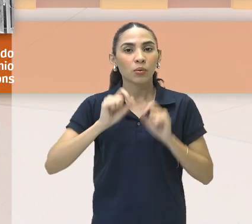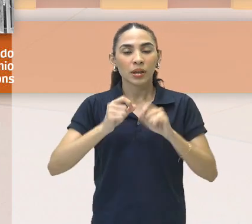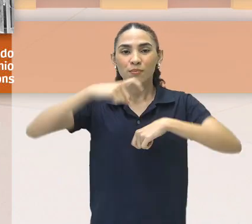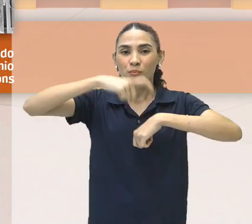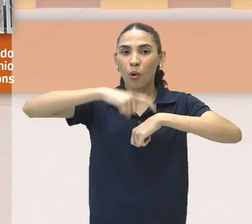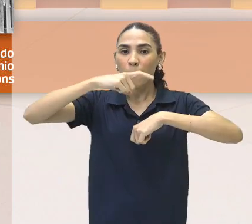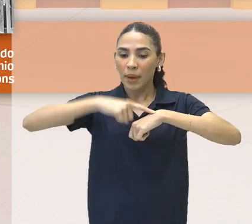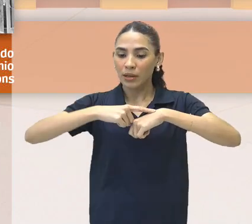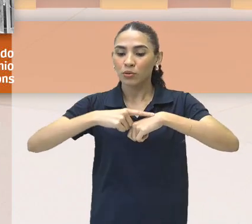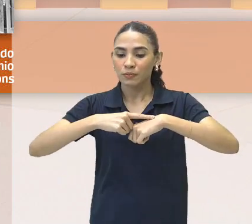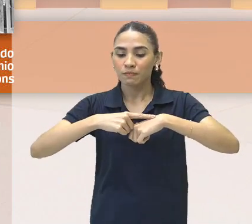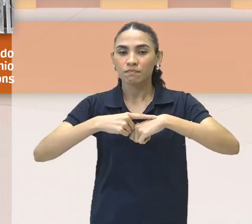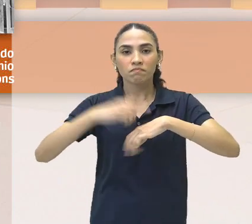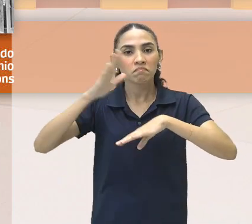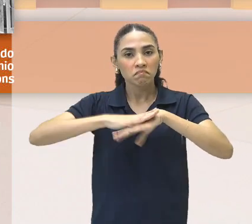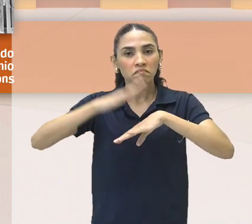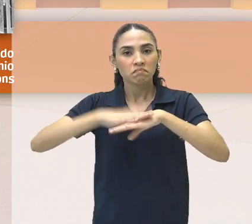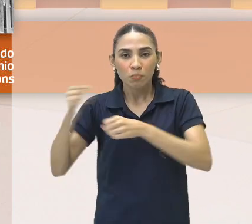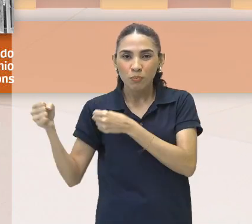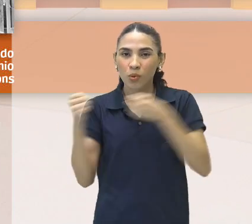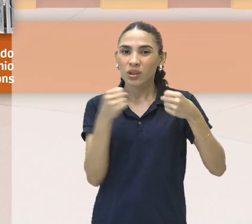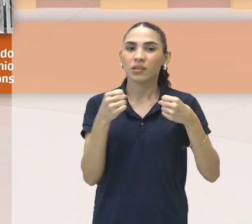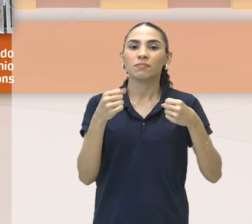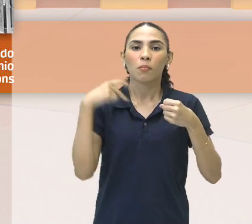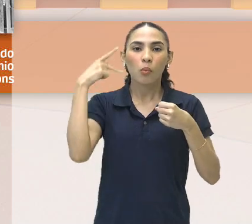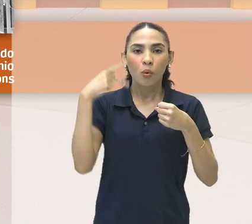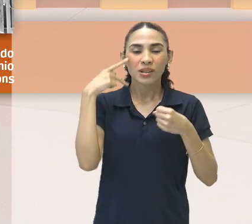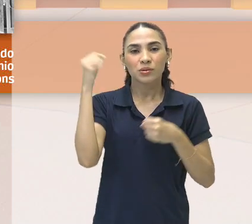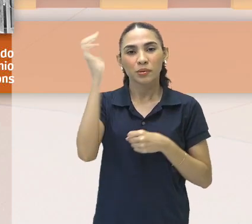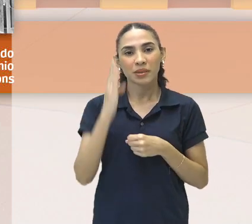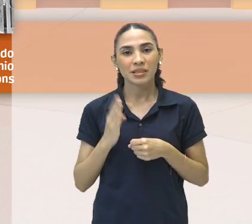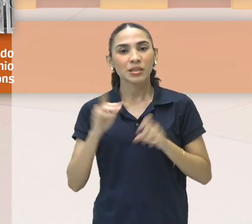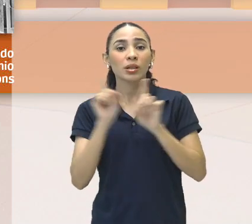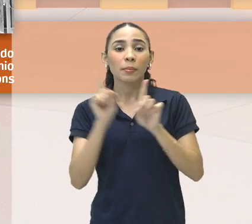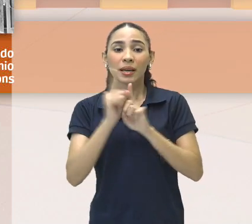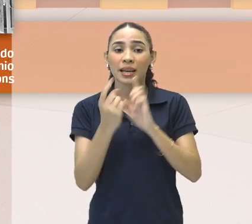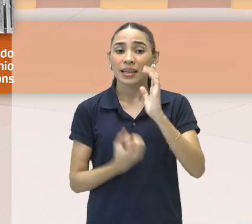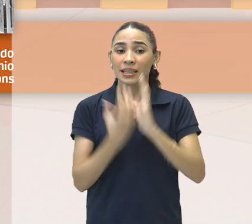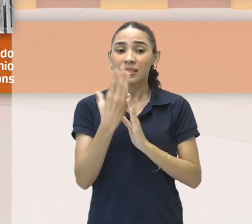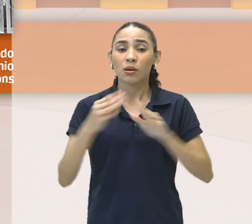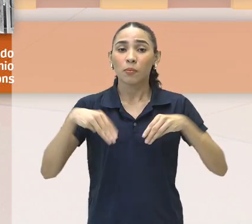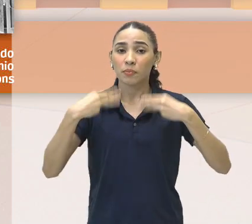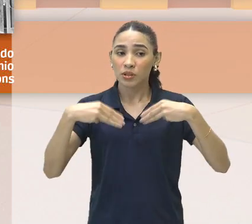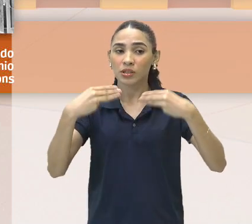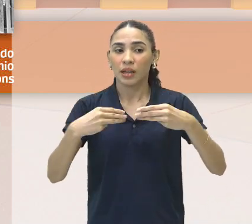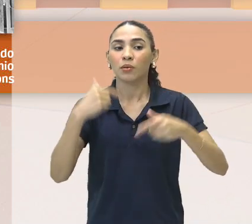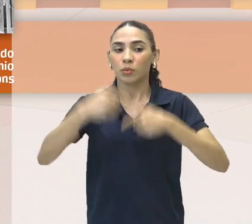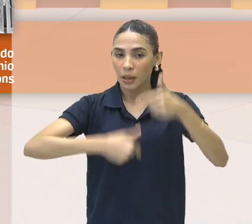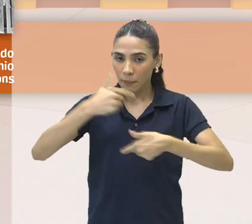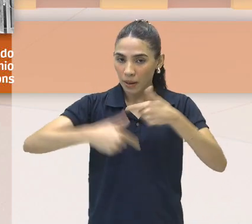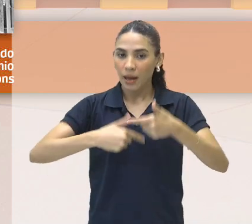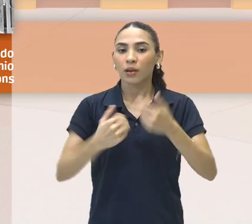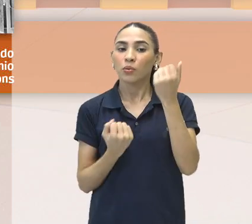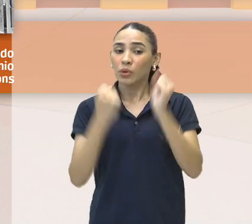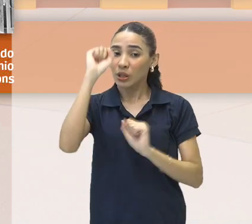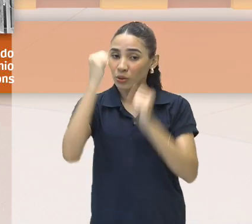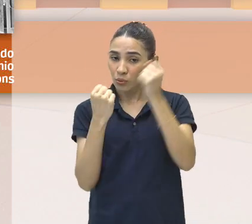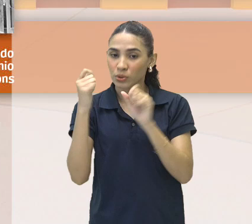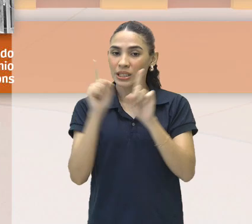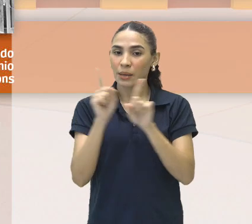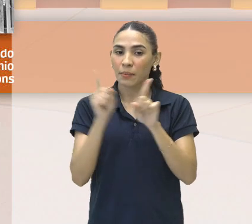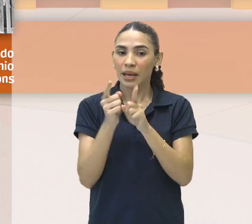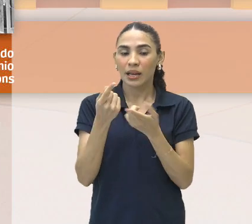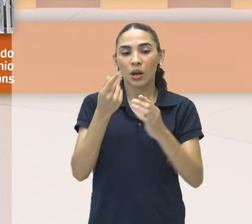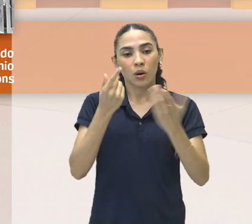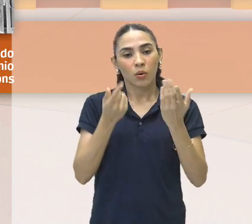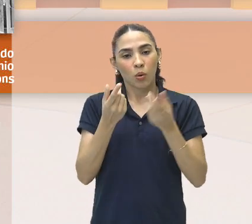ele entra no poder político no Brasil. Temos a criação do Ministério do Trabalho, Indústria e Comércio.